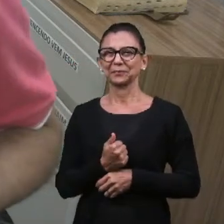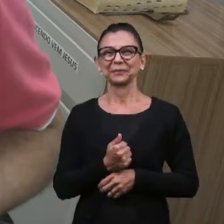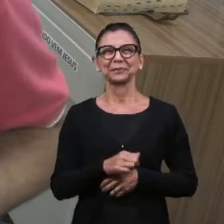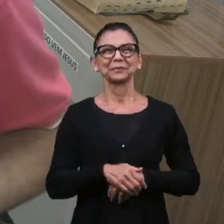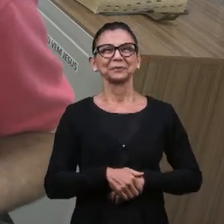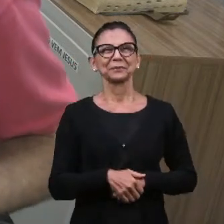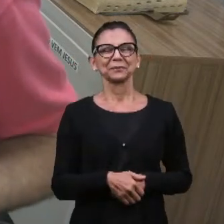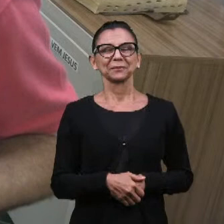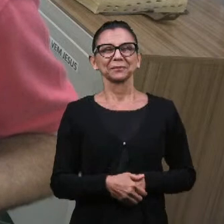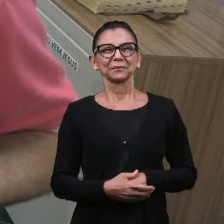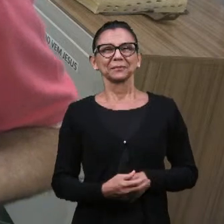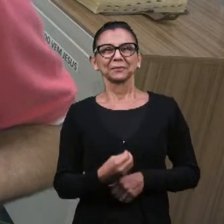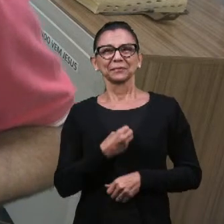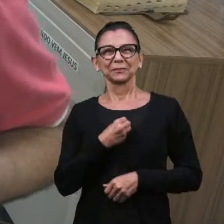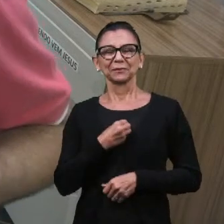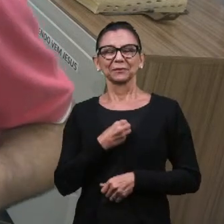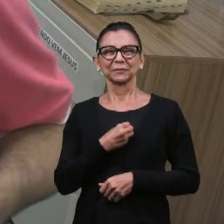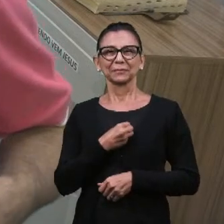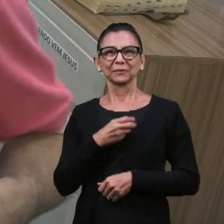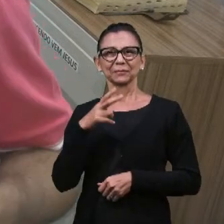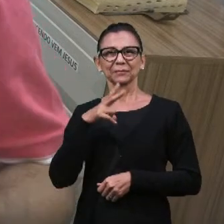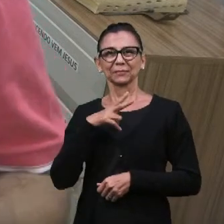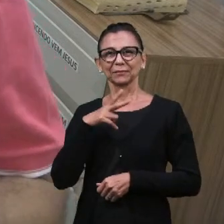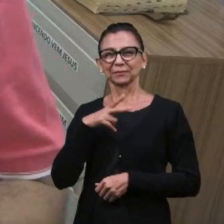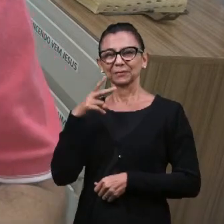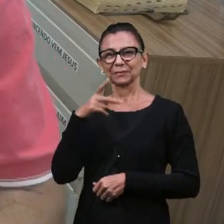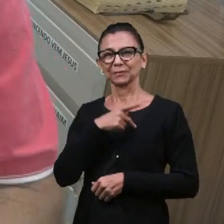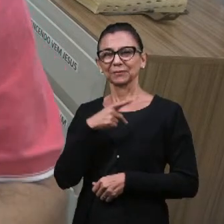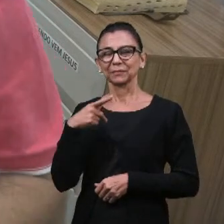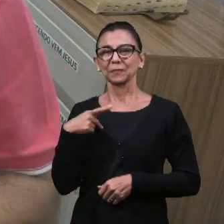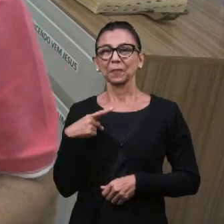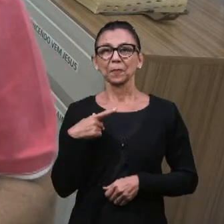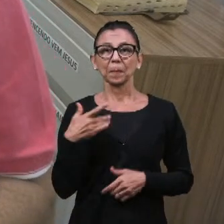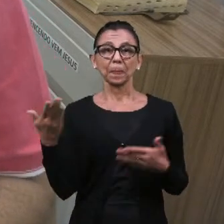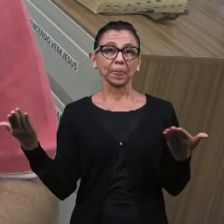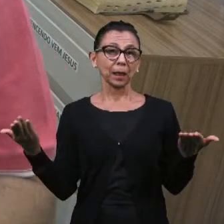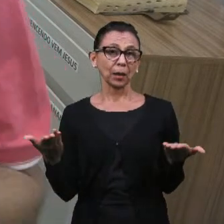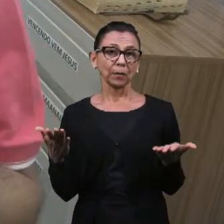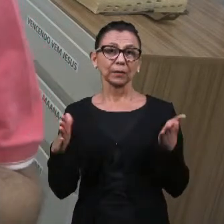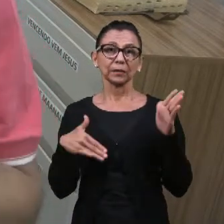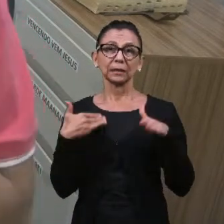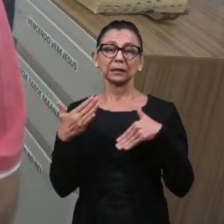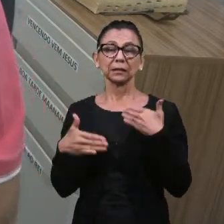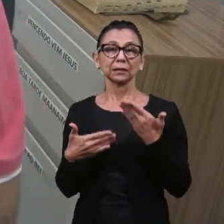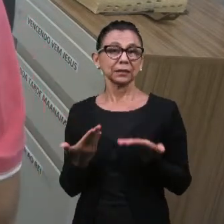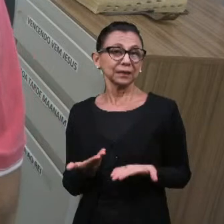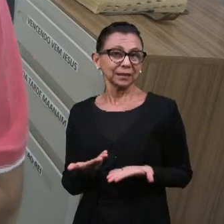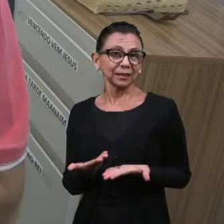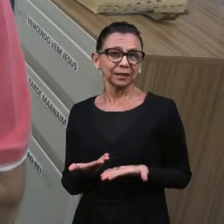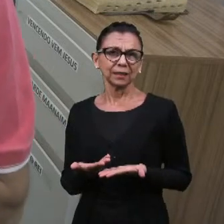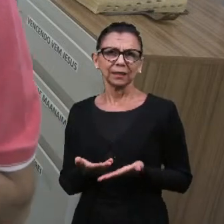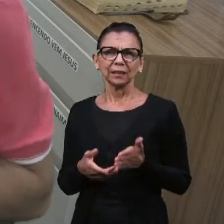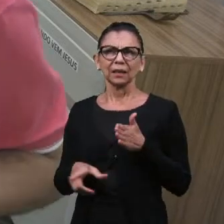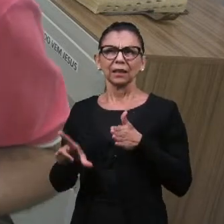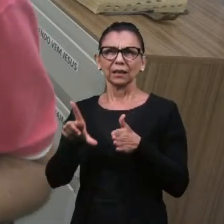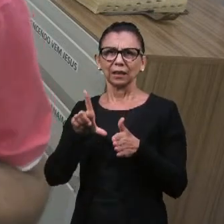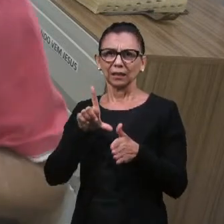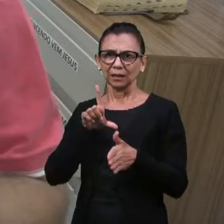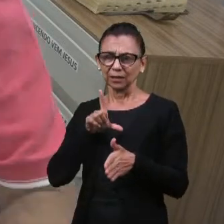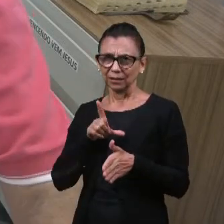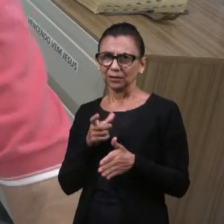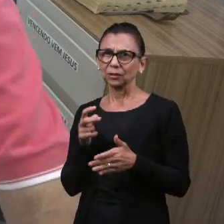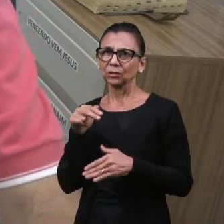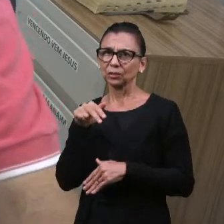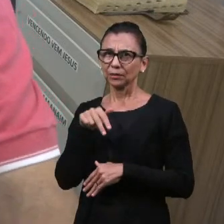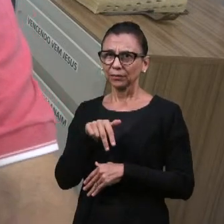nessa noite, nós estamos tendo a alegria, a satisfação de receber aqui, mais uma vez, a gente esteve aqui com o nosso irmão Elias Faé, e